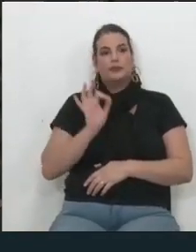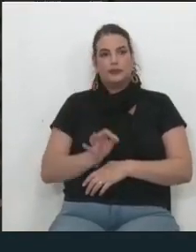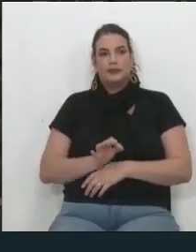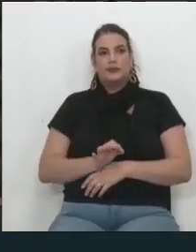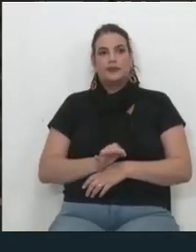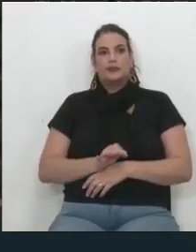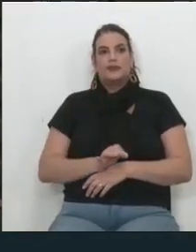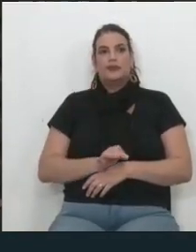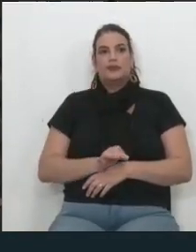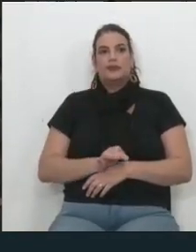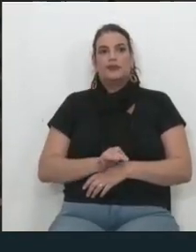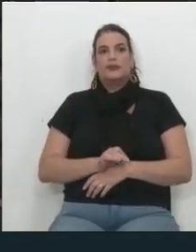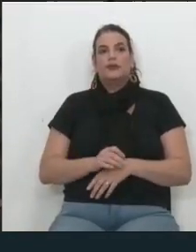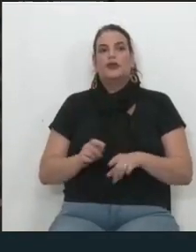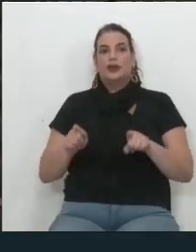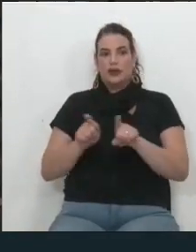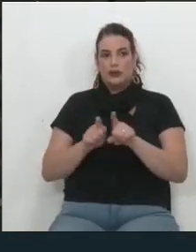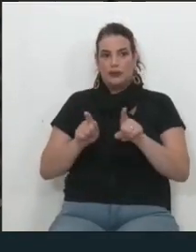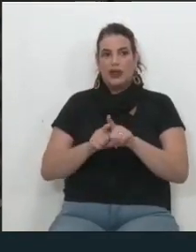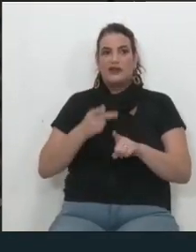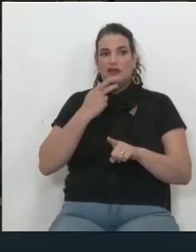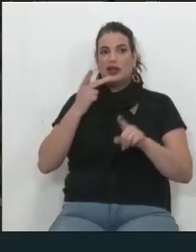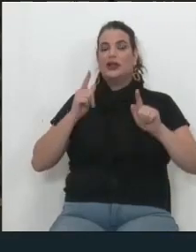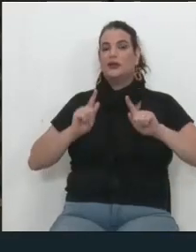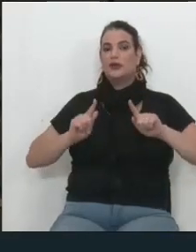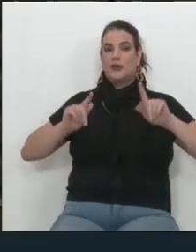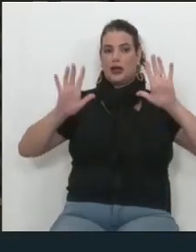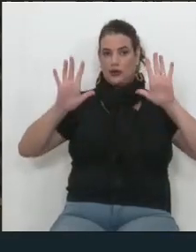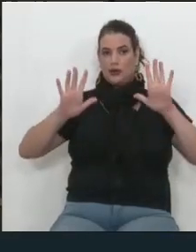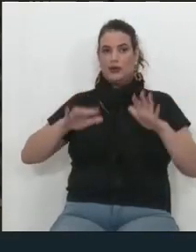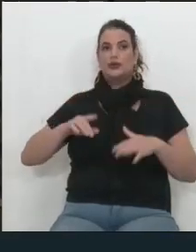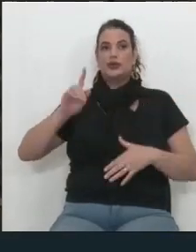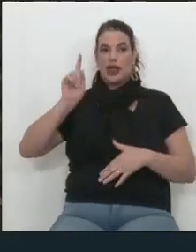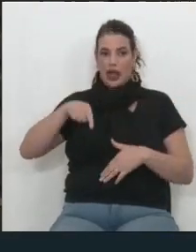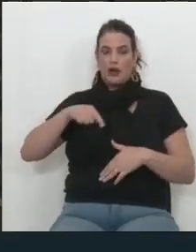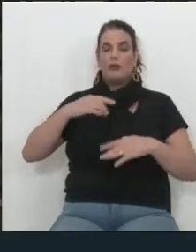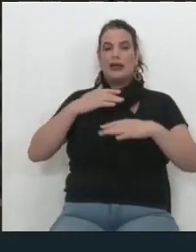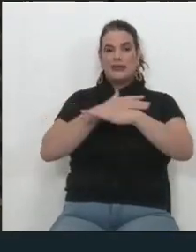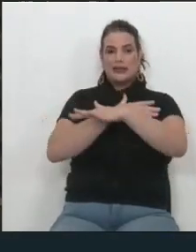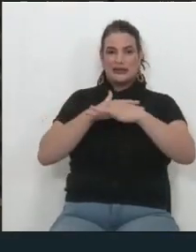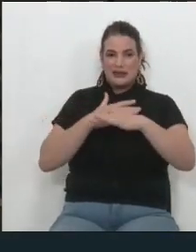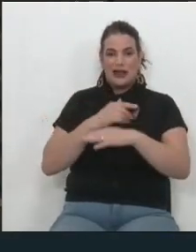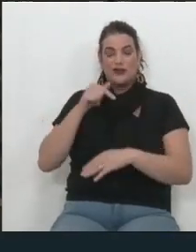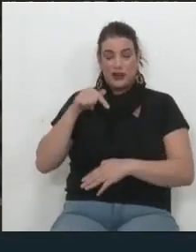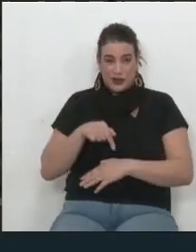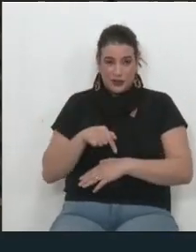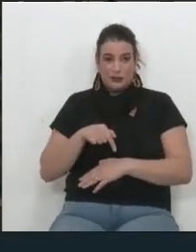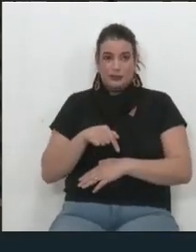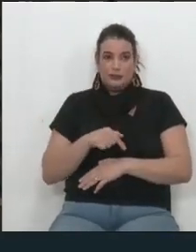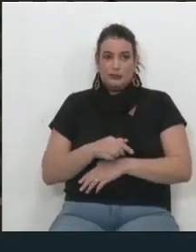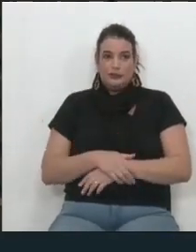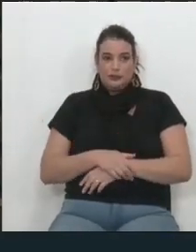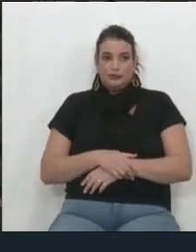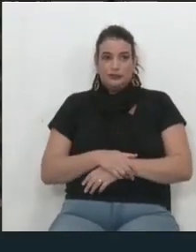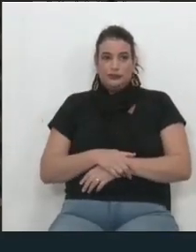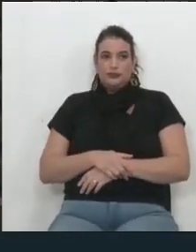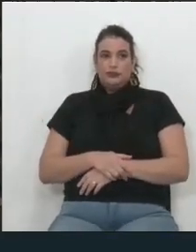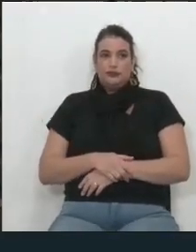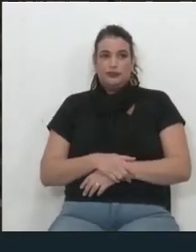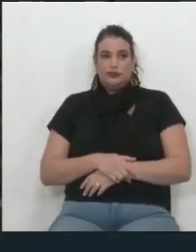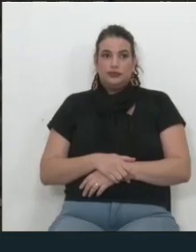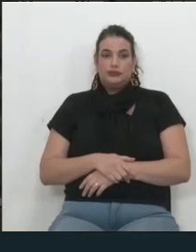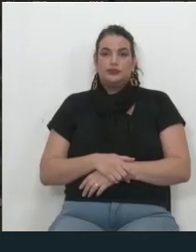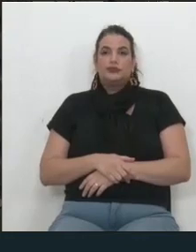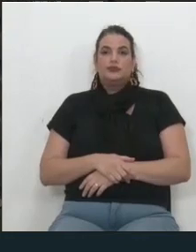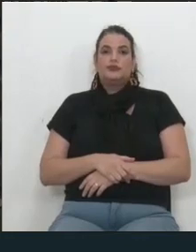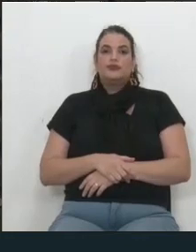Sem dizer que Guarulhos, por ser uma cidade que ela está... praticamente tem